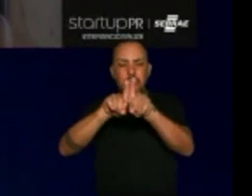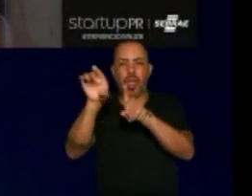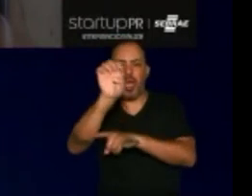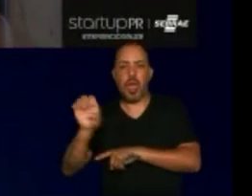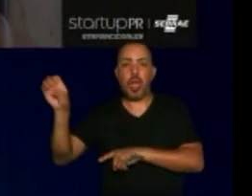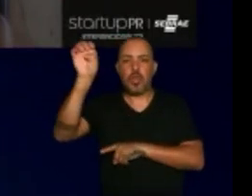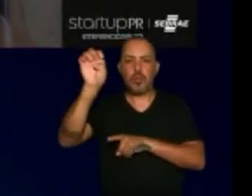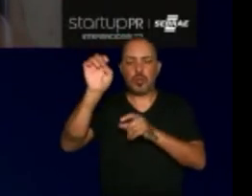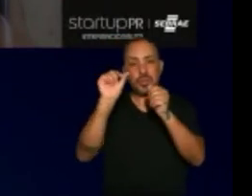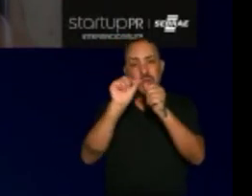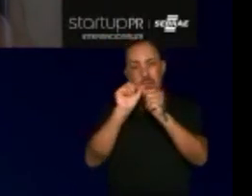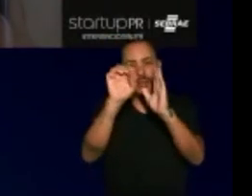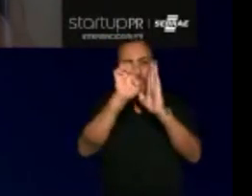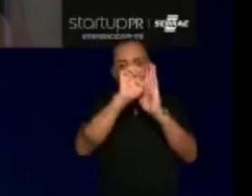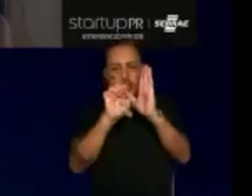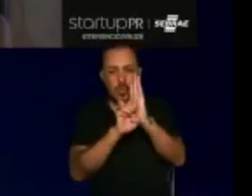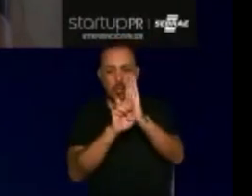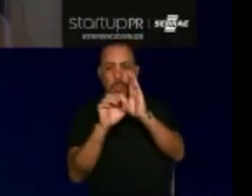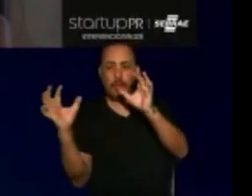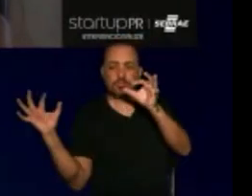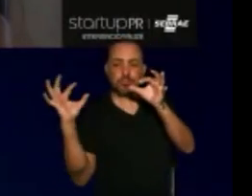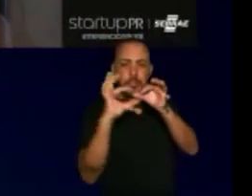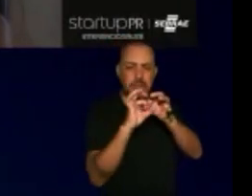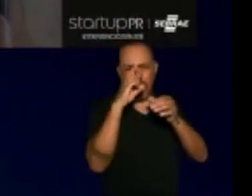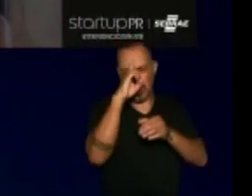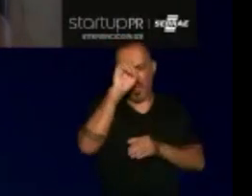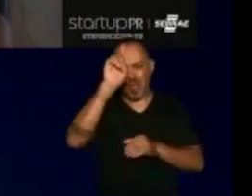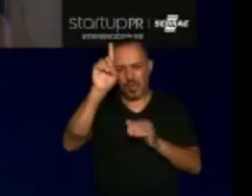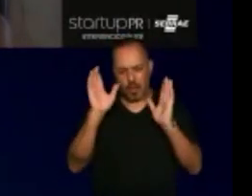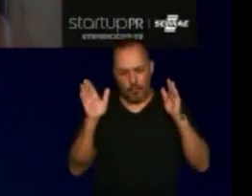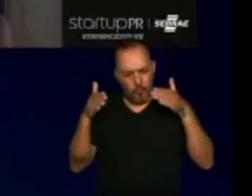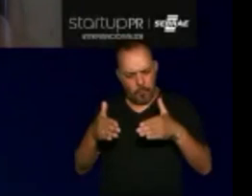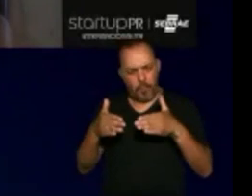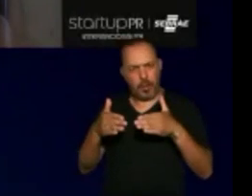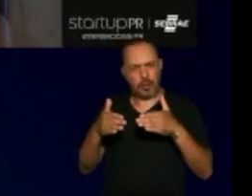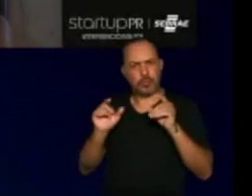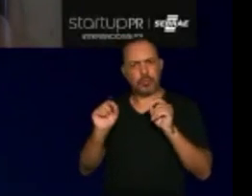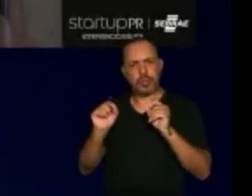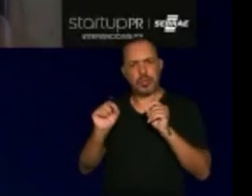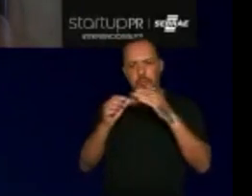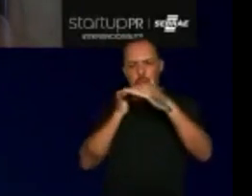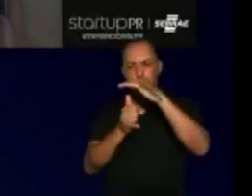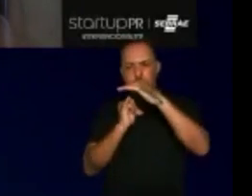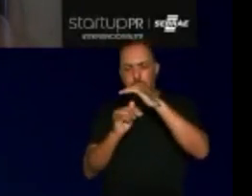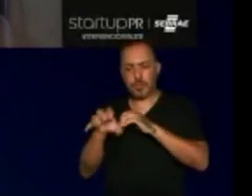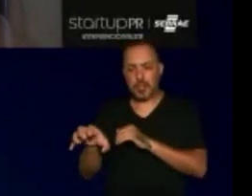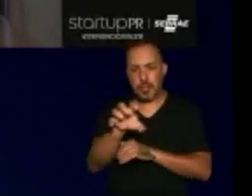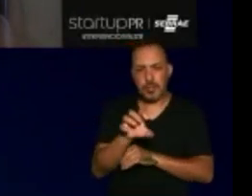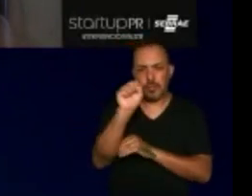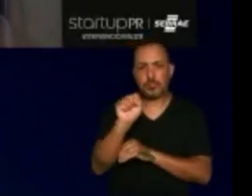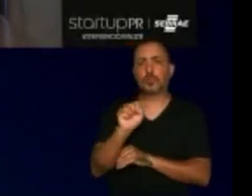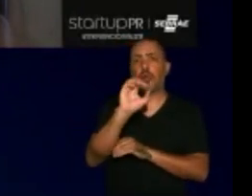em parceria com o Estonia Hub, e a ideia ele é focado exclusivamente para startups da região sudoeste, ou seja, a